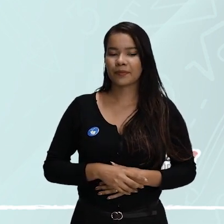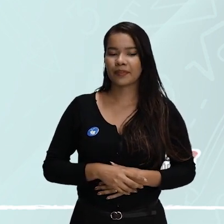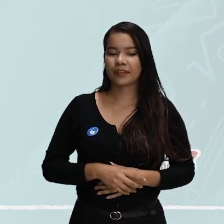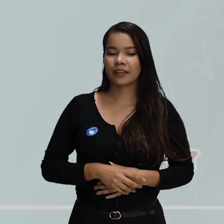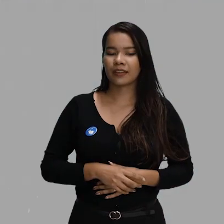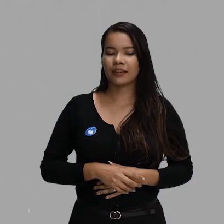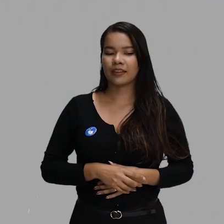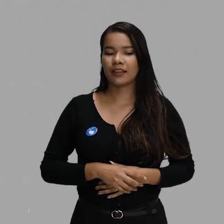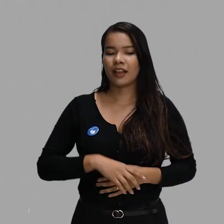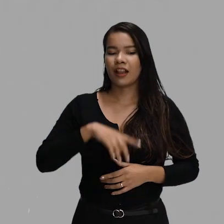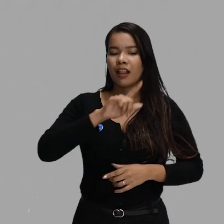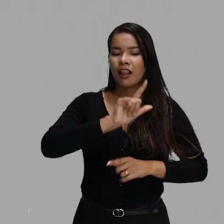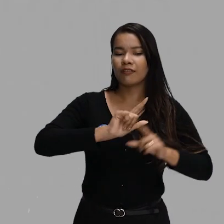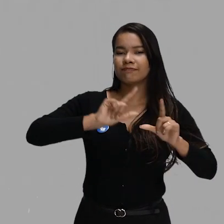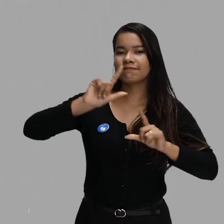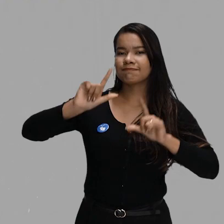e